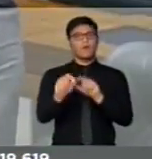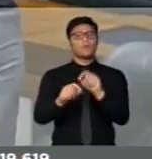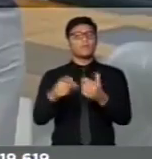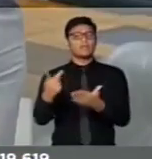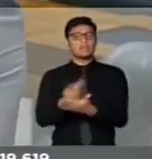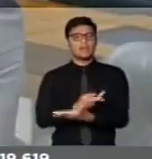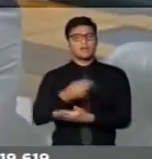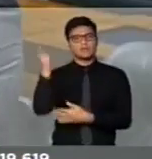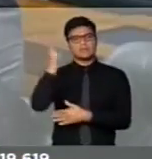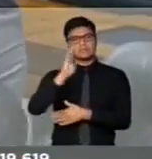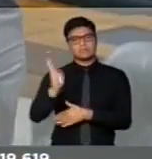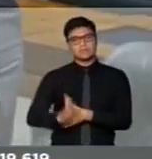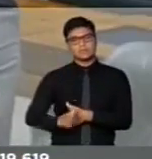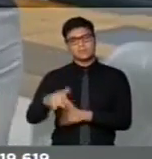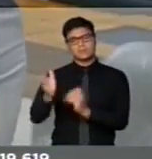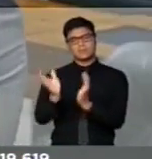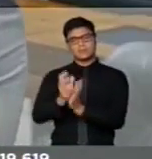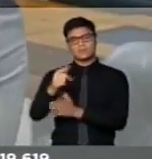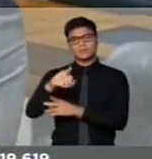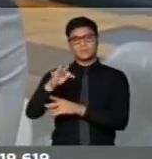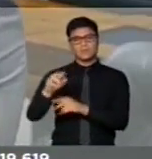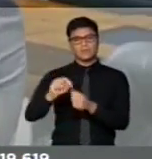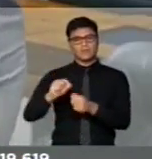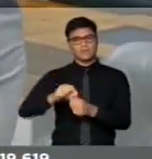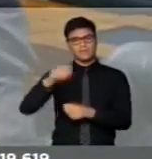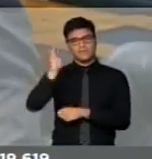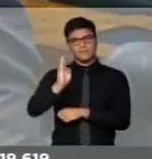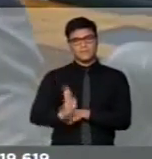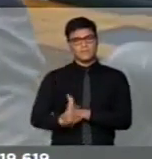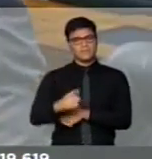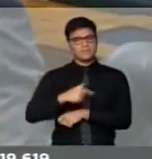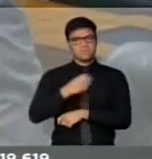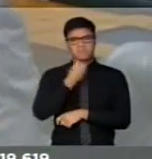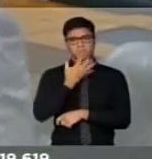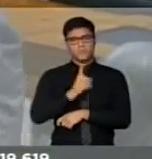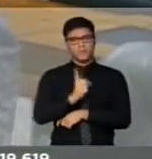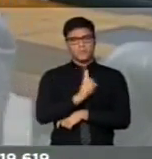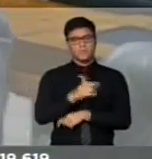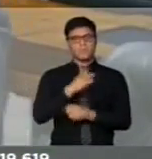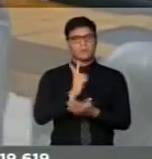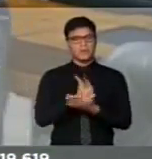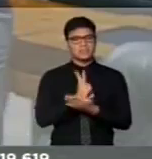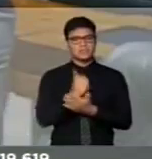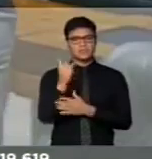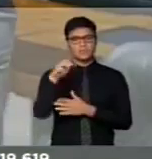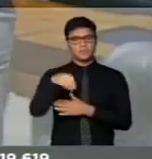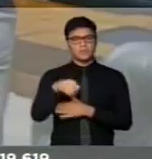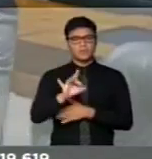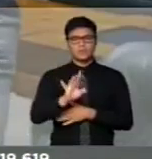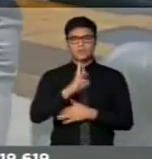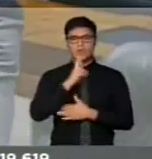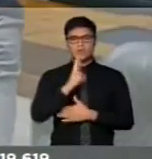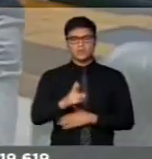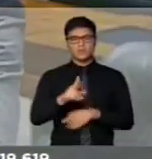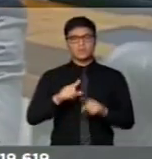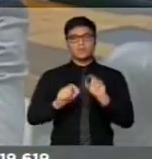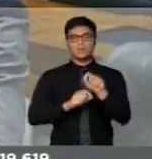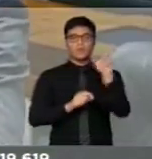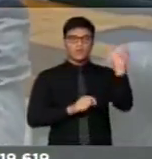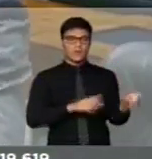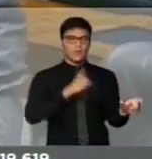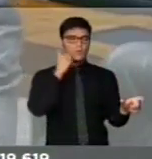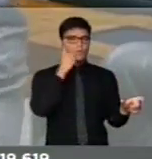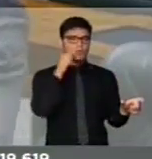lama que o PT e esse governo levou ao Brasil, não merece que a gente vá mais do que um minuto para responder. O que o deputado trouxe